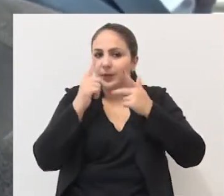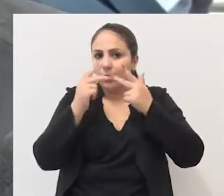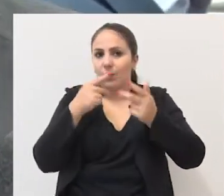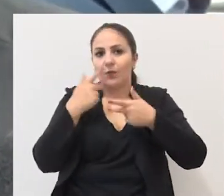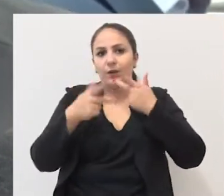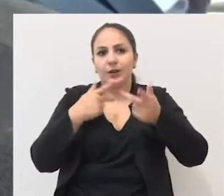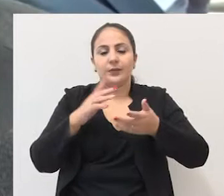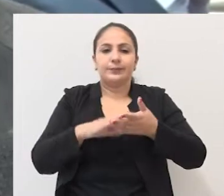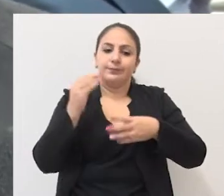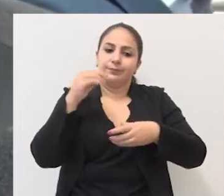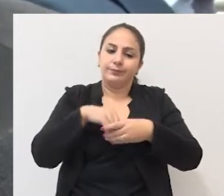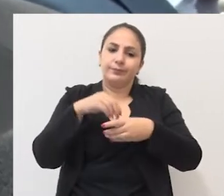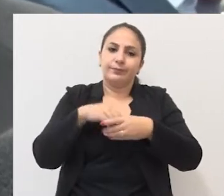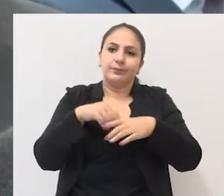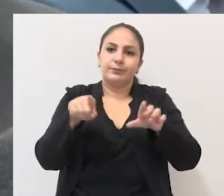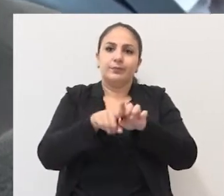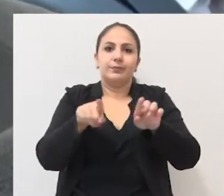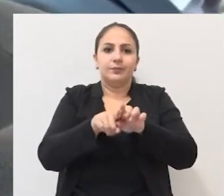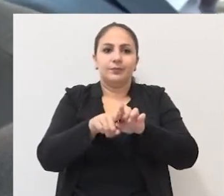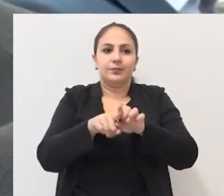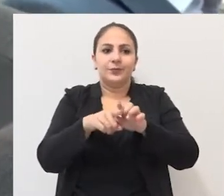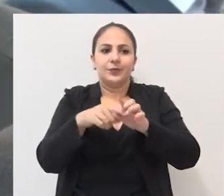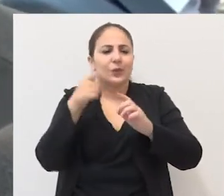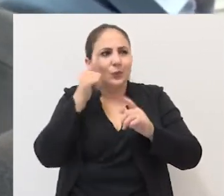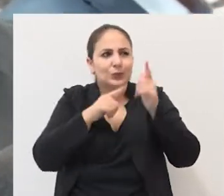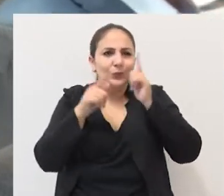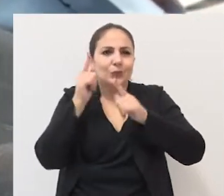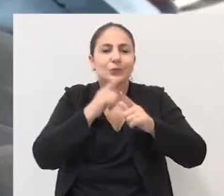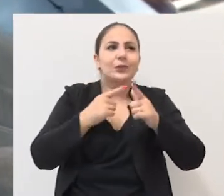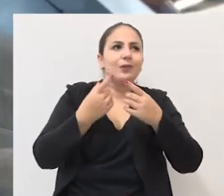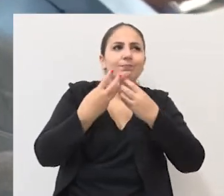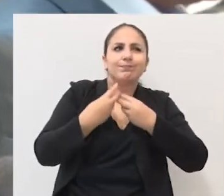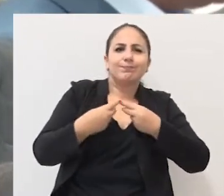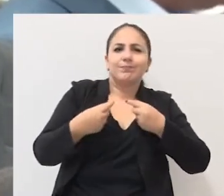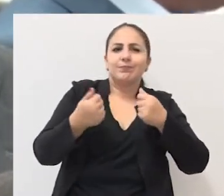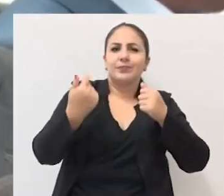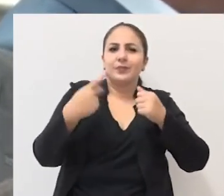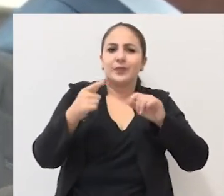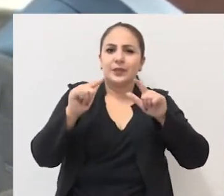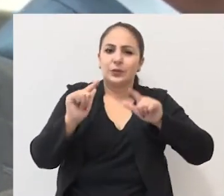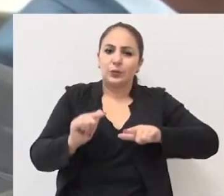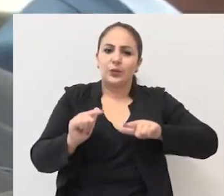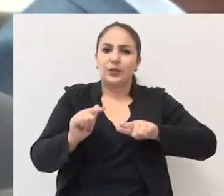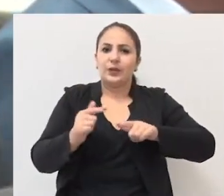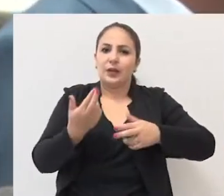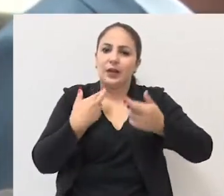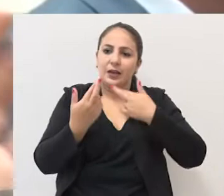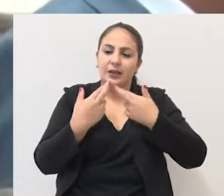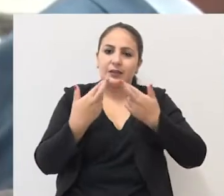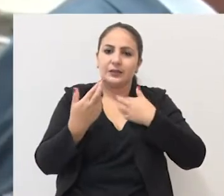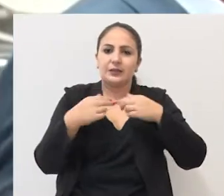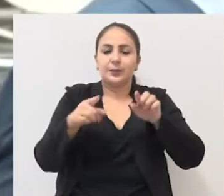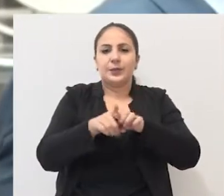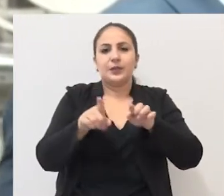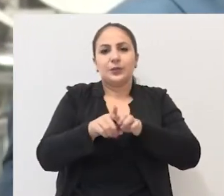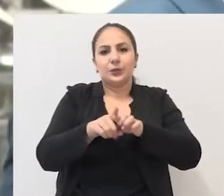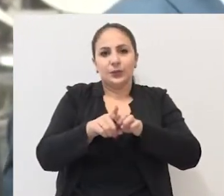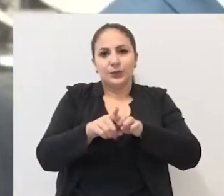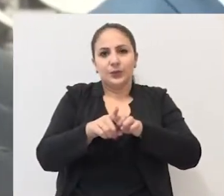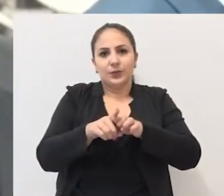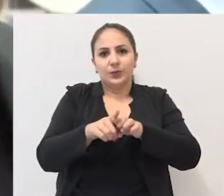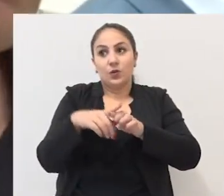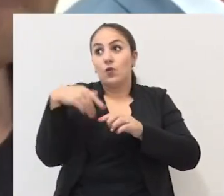comentei, e internamente você vai desfrutando desses espaços com uma relação com o